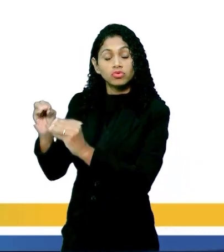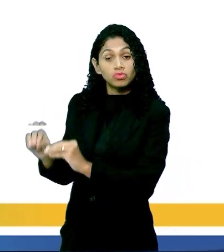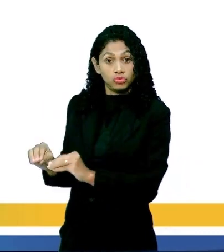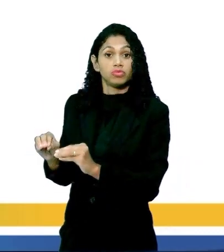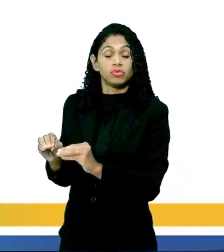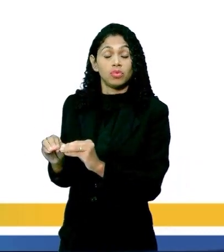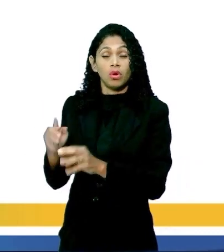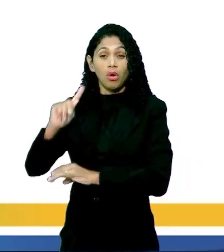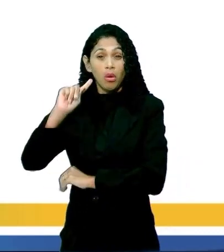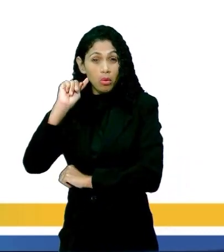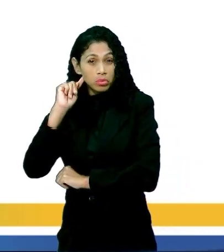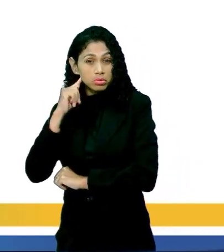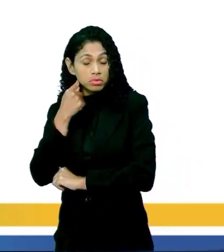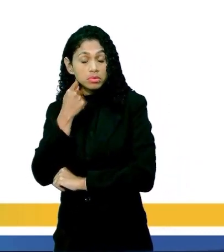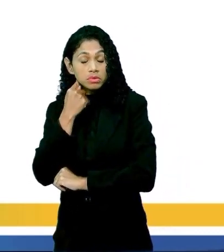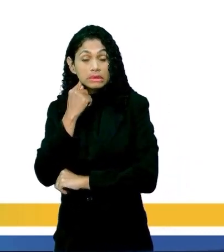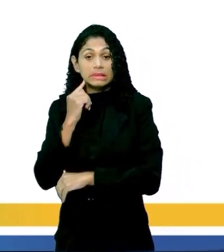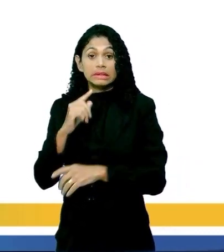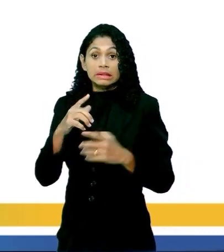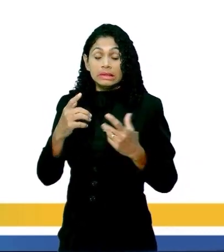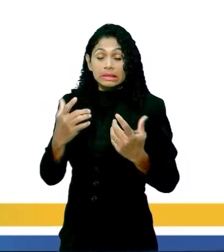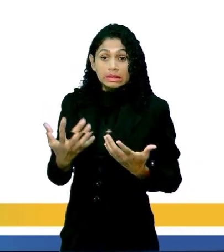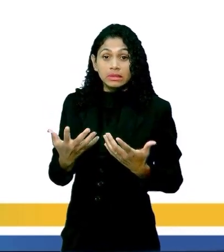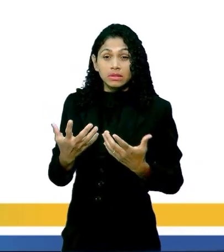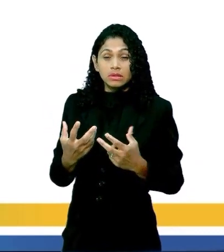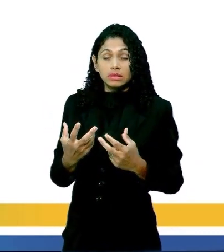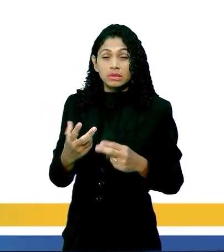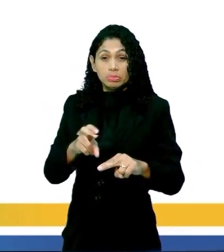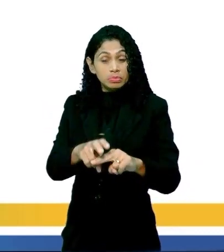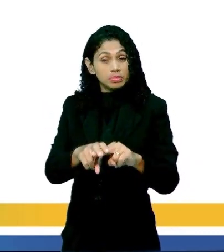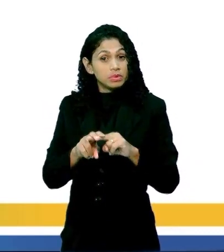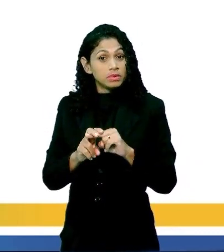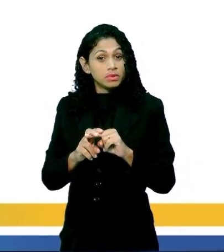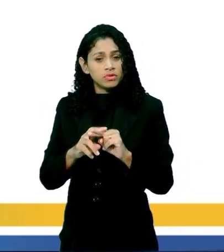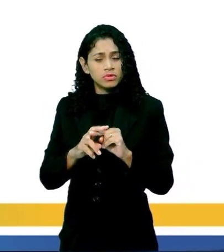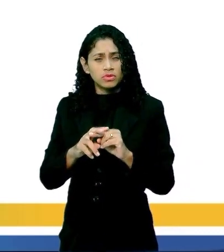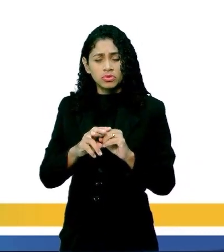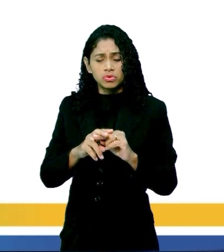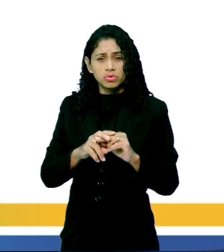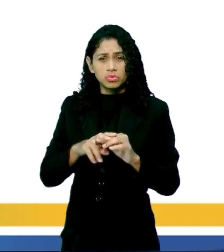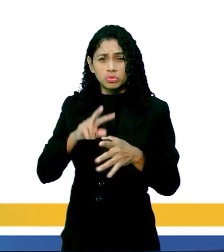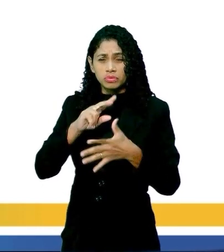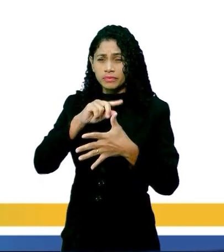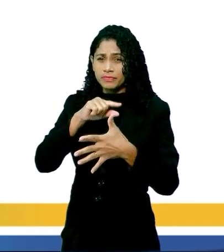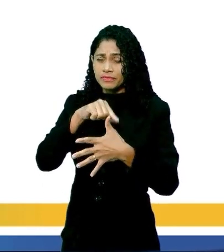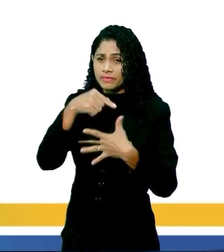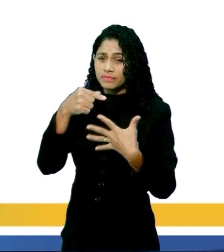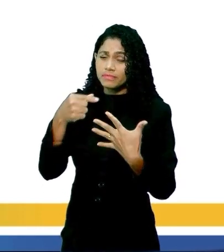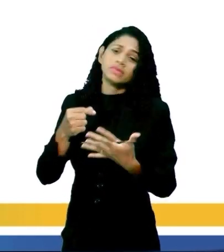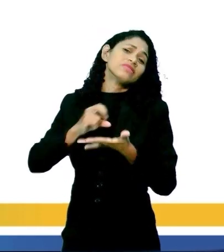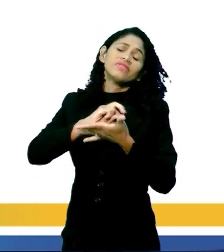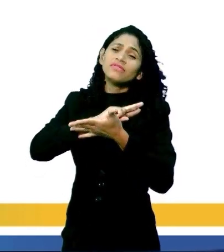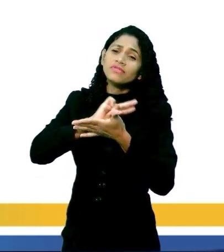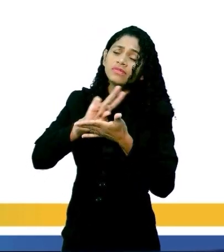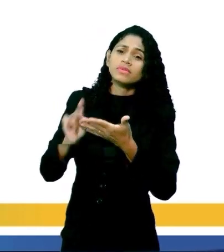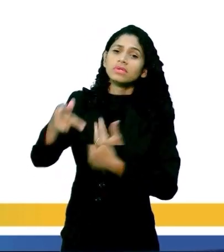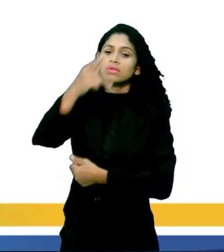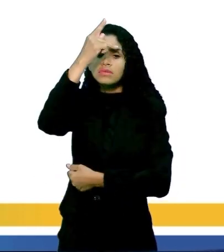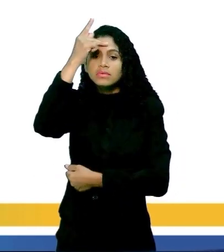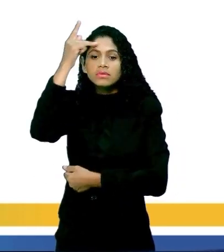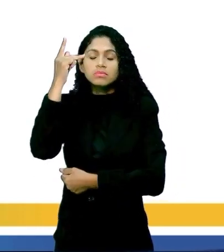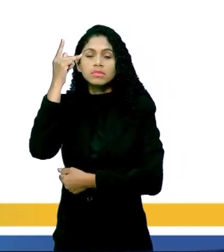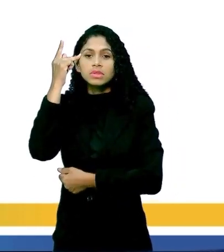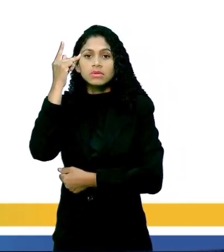mendigos. Dezenas deles vão ali revirar o material e acabam deixando os restos espalhados pelo